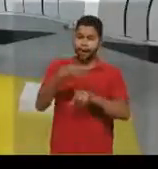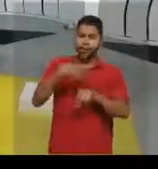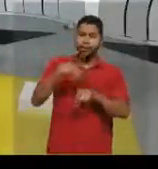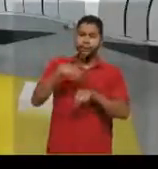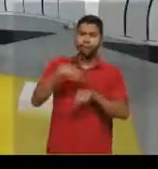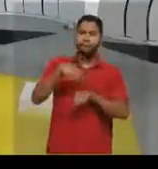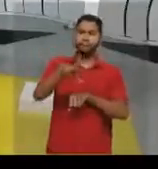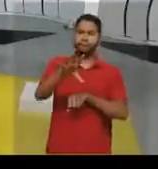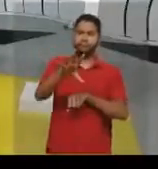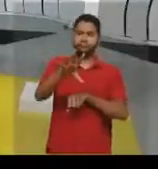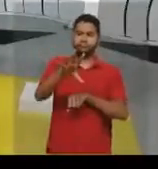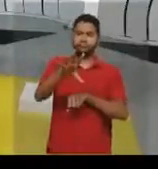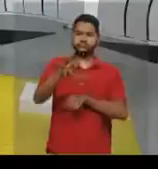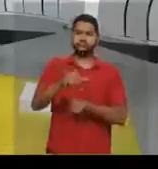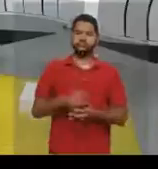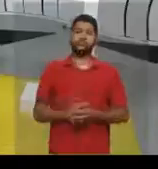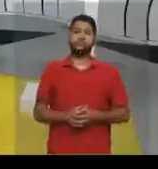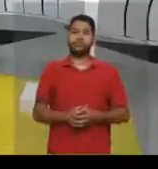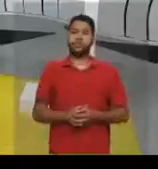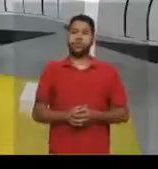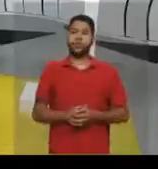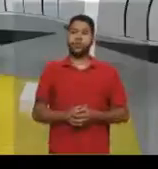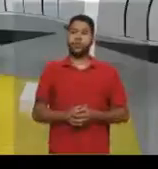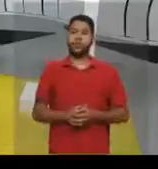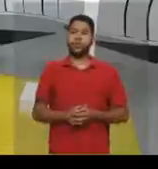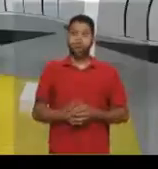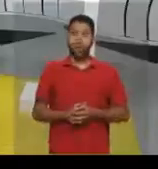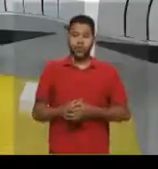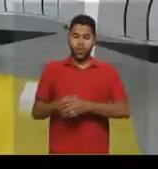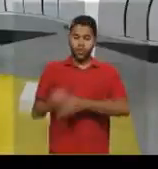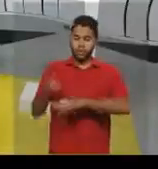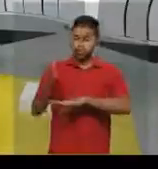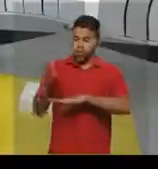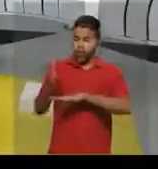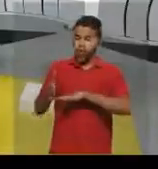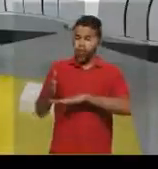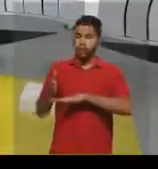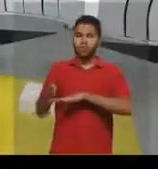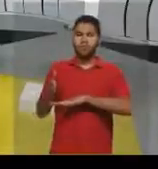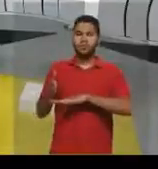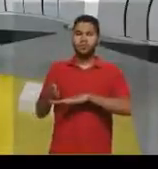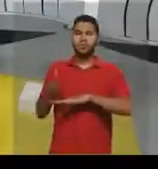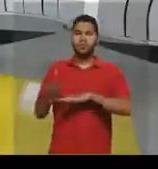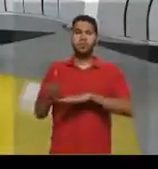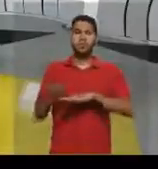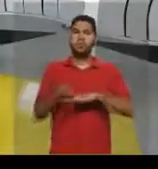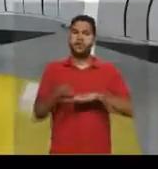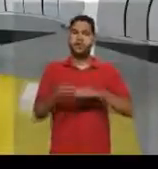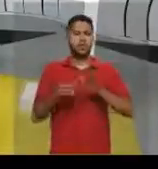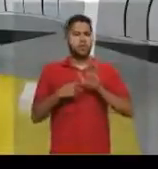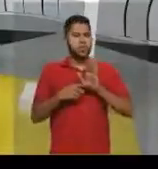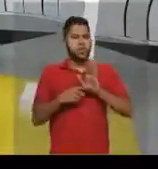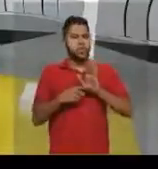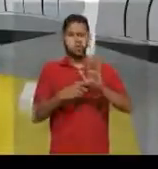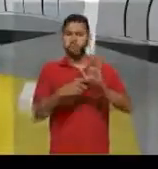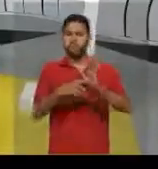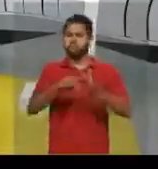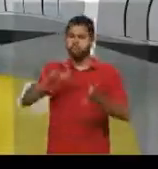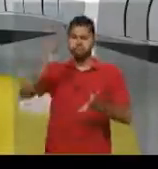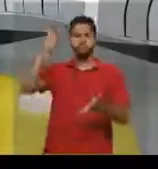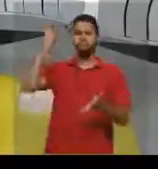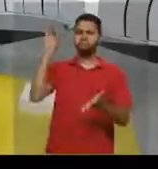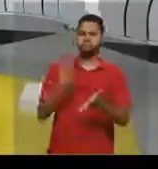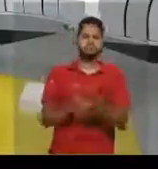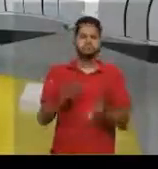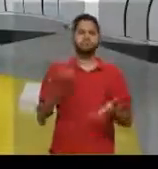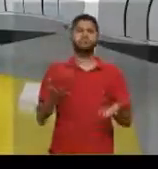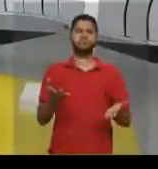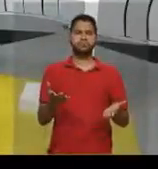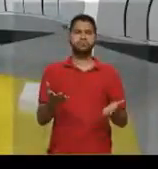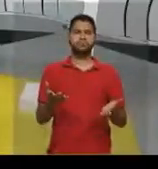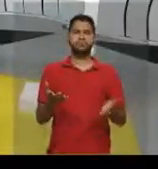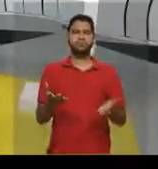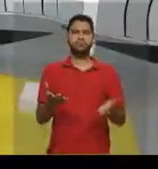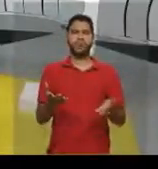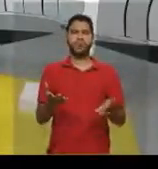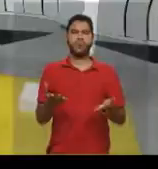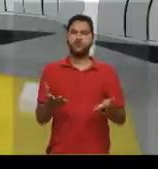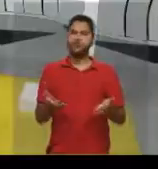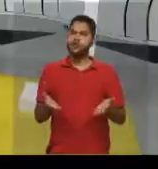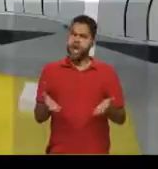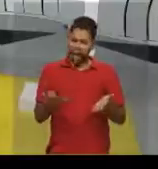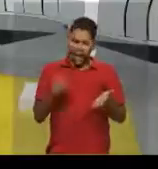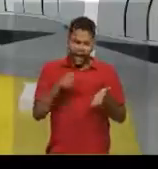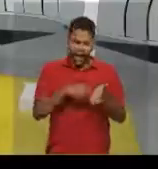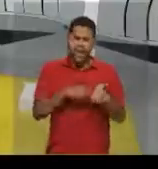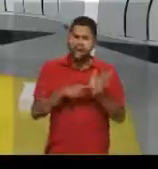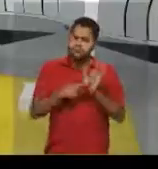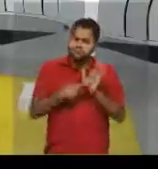a gente. Gente, o contemporâneo escancara na nossa cara a realidade. Ele joga na sua cara, toma que